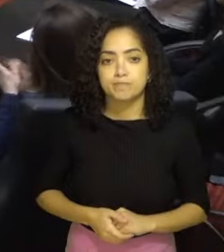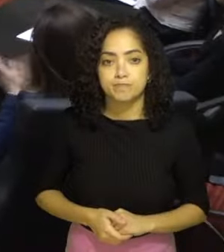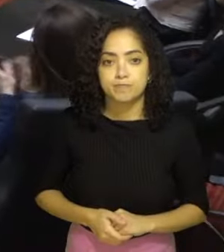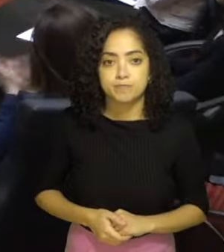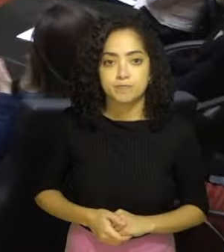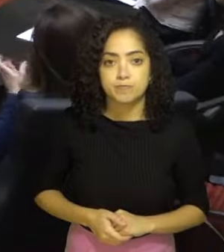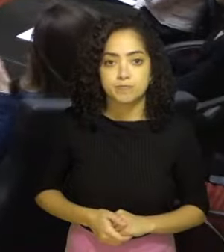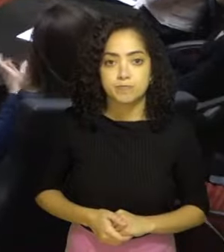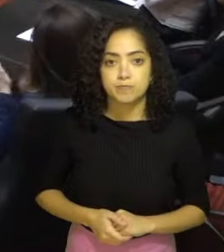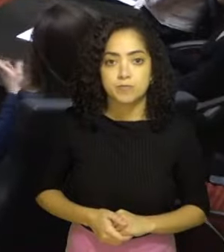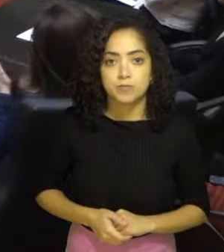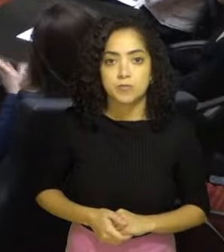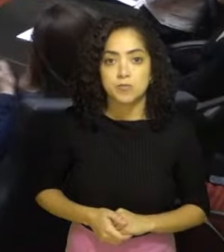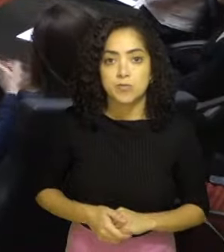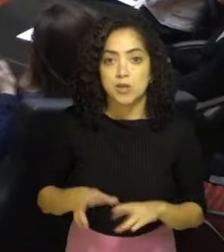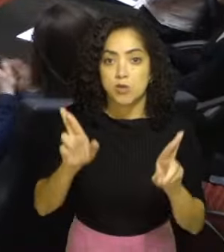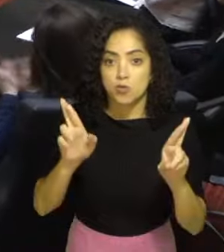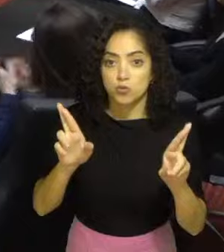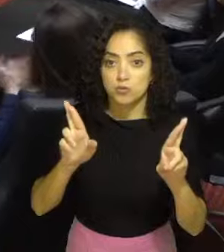Eu espero que